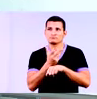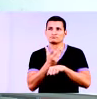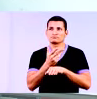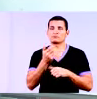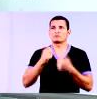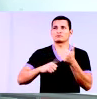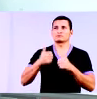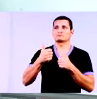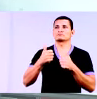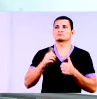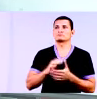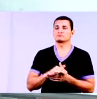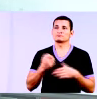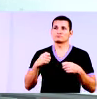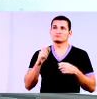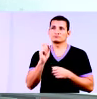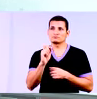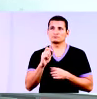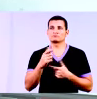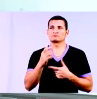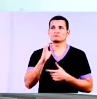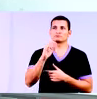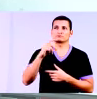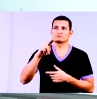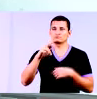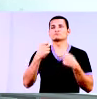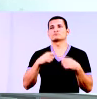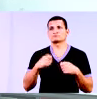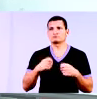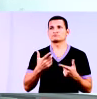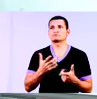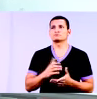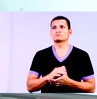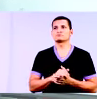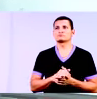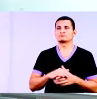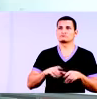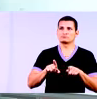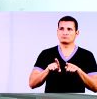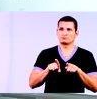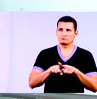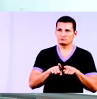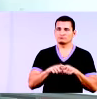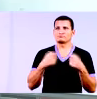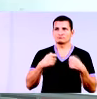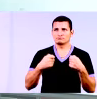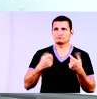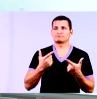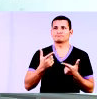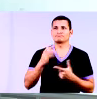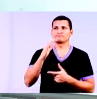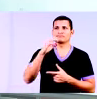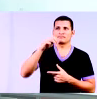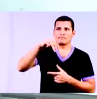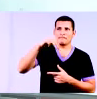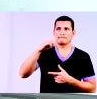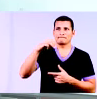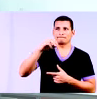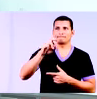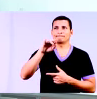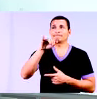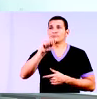preciso do quê? Eu preciso de um processador com desempenho? Preciso. Mas eu preciso de muita memória